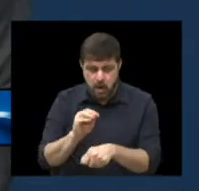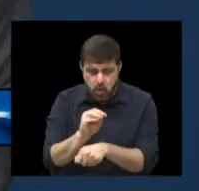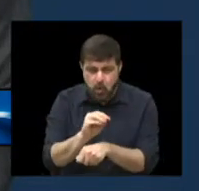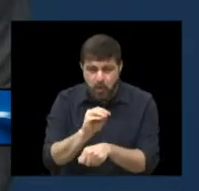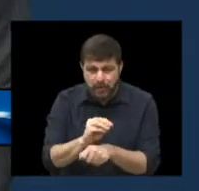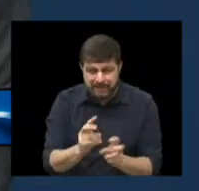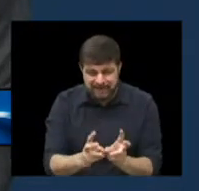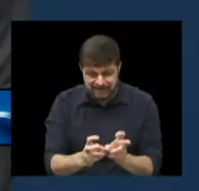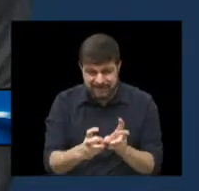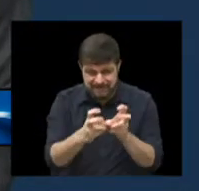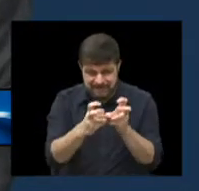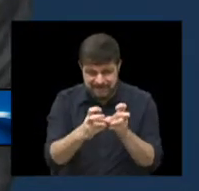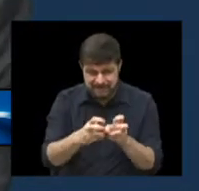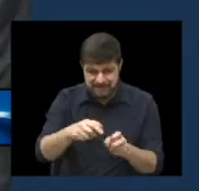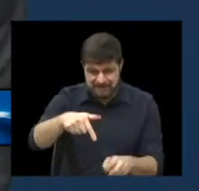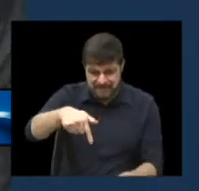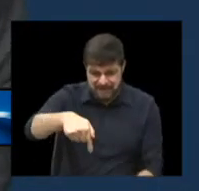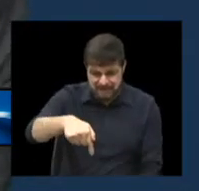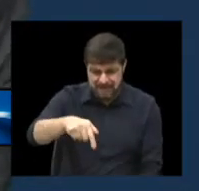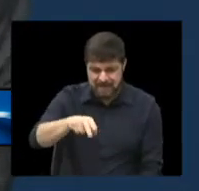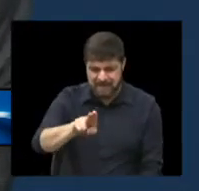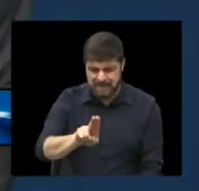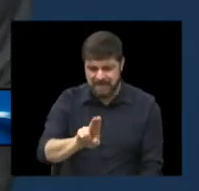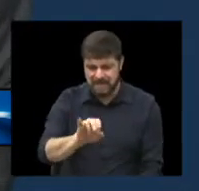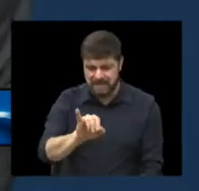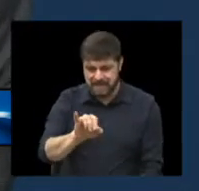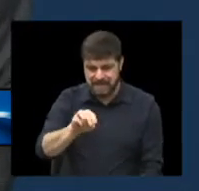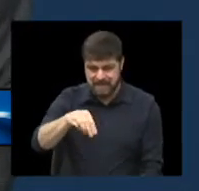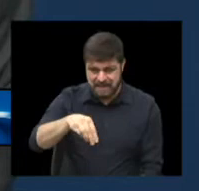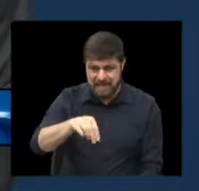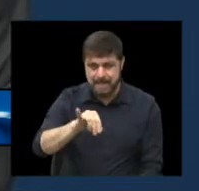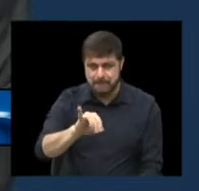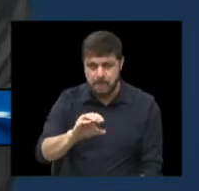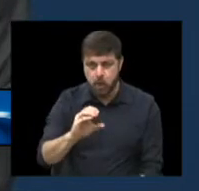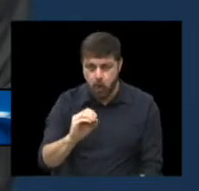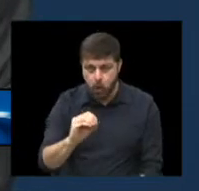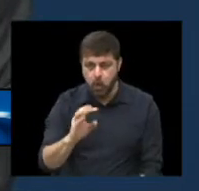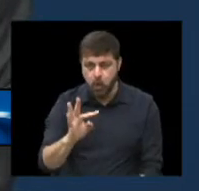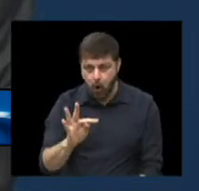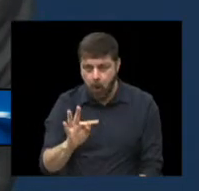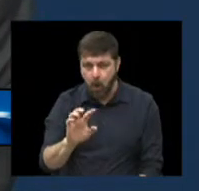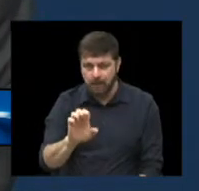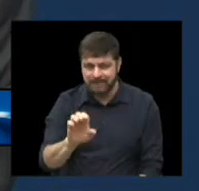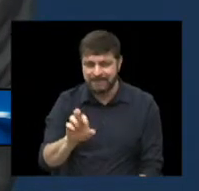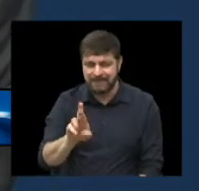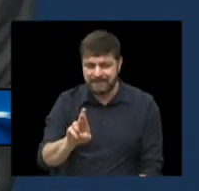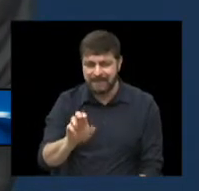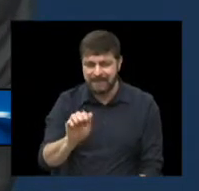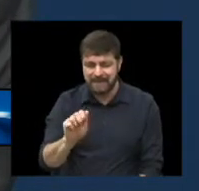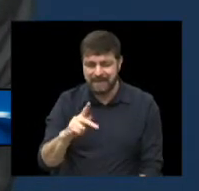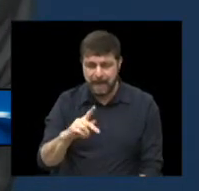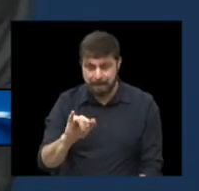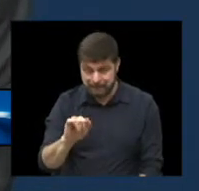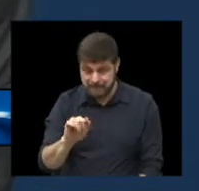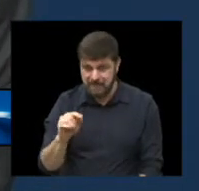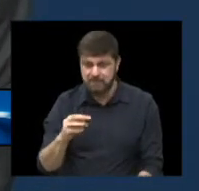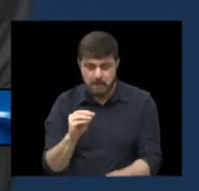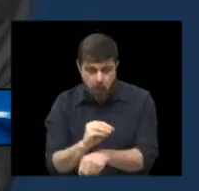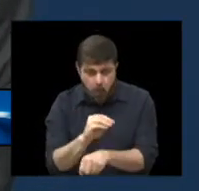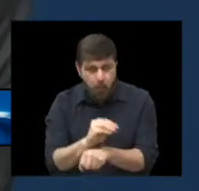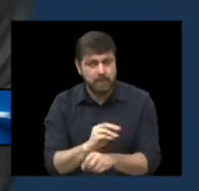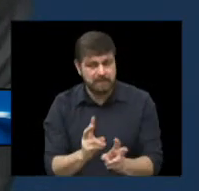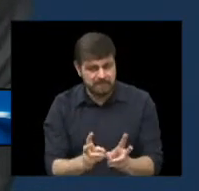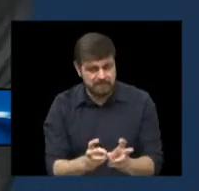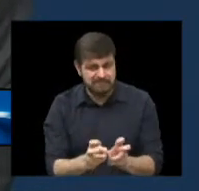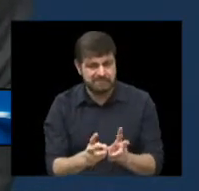hospital naquela data, a quimioterapia é um dos tratamentos, um tratamento muito importante para quem tem câncer, para quem está em